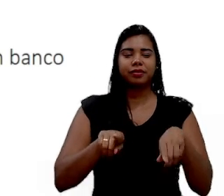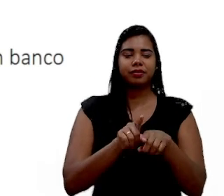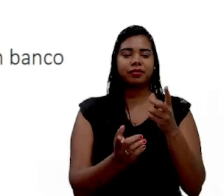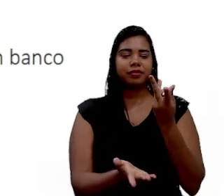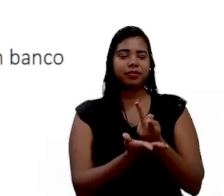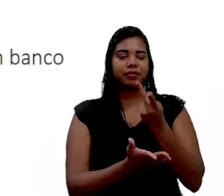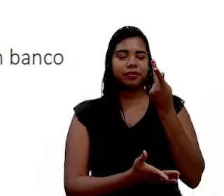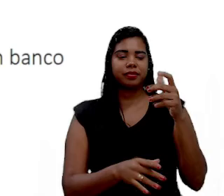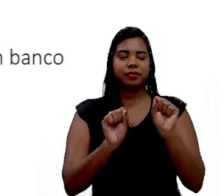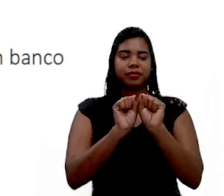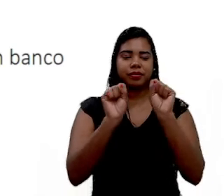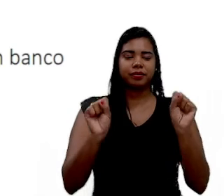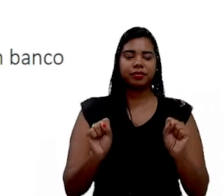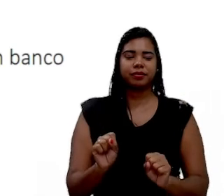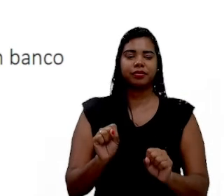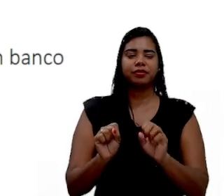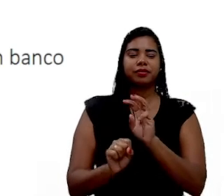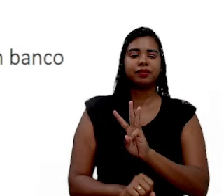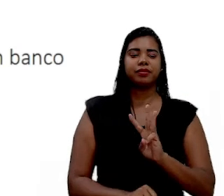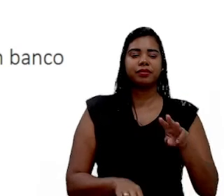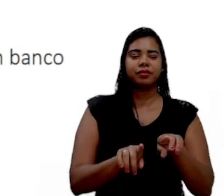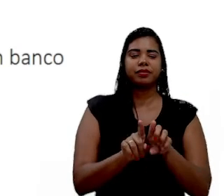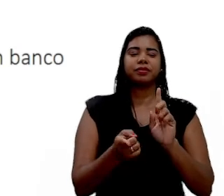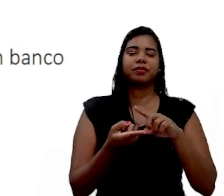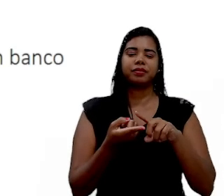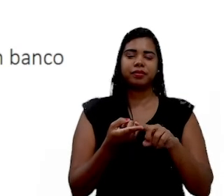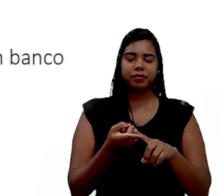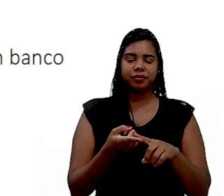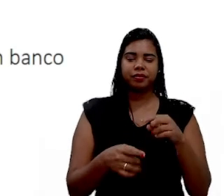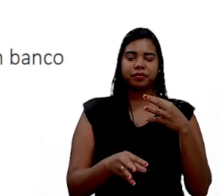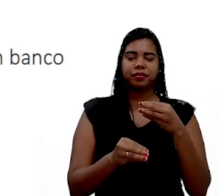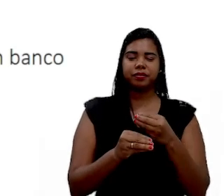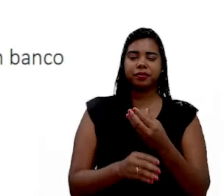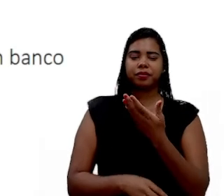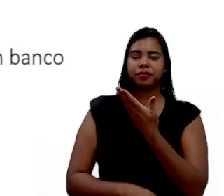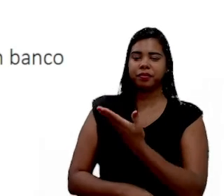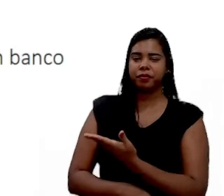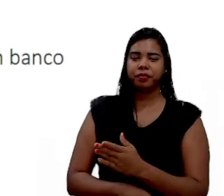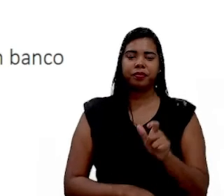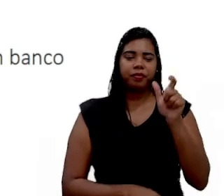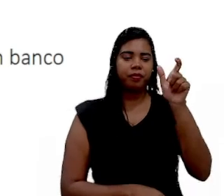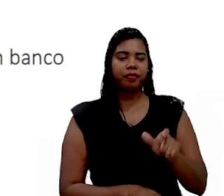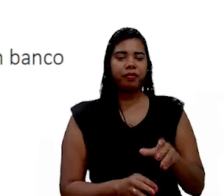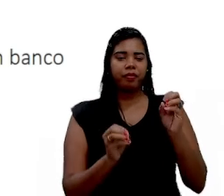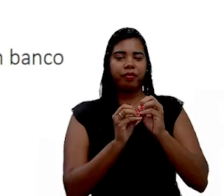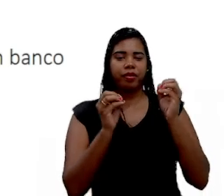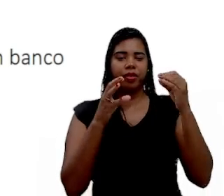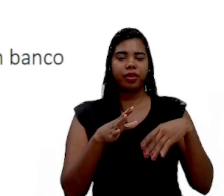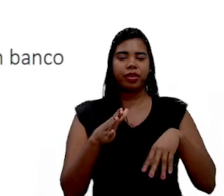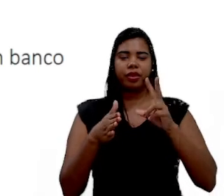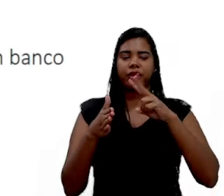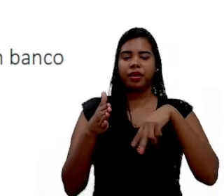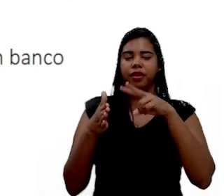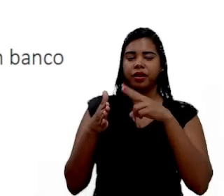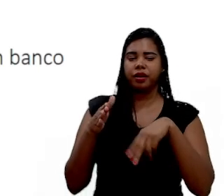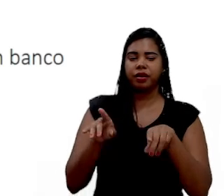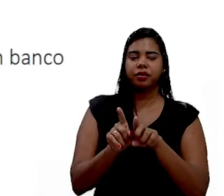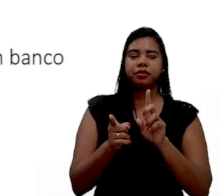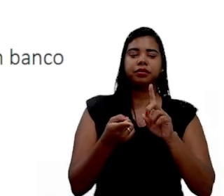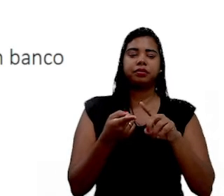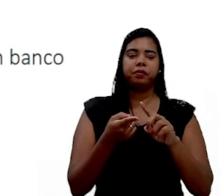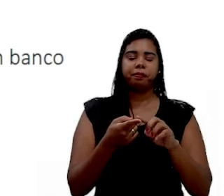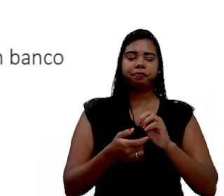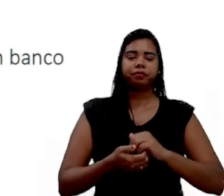em um sistema web, e as 4 operações são, né, create, que é criação, read, leitura, update, né,